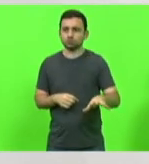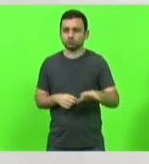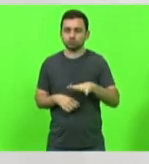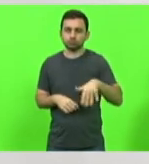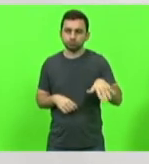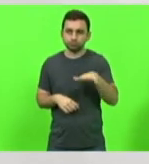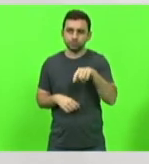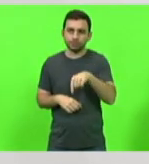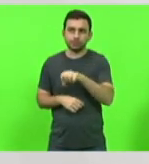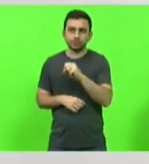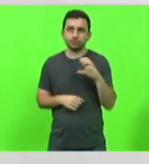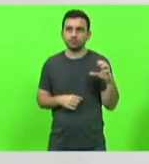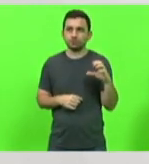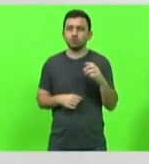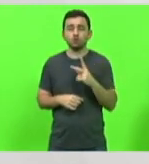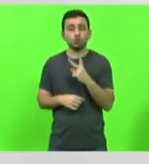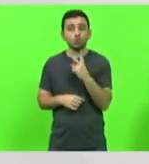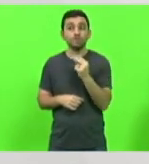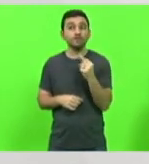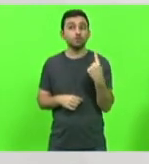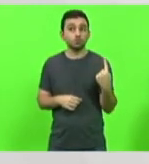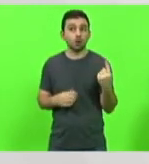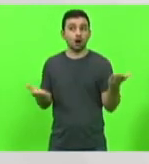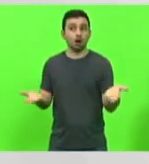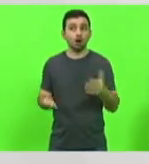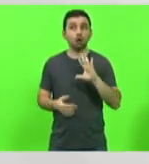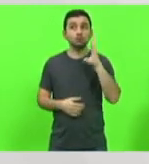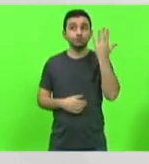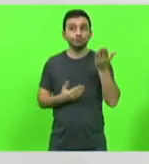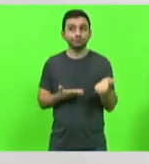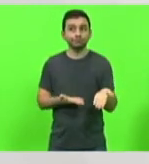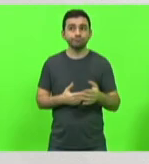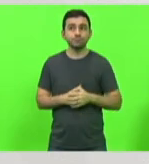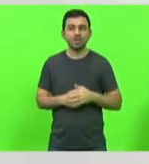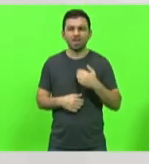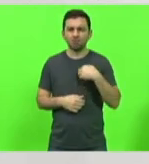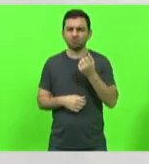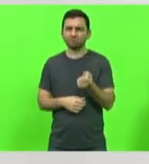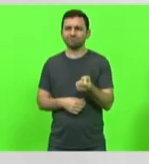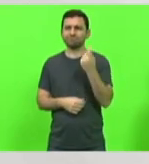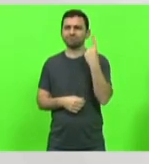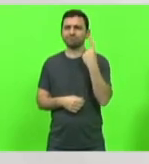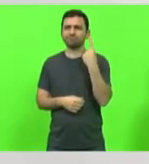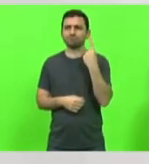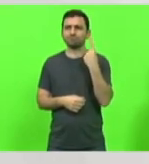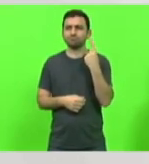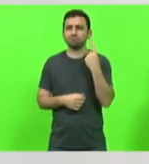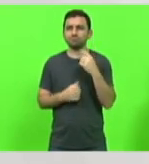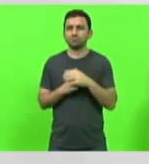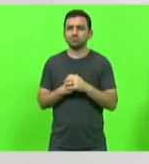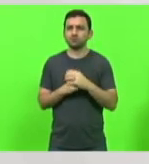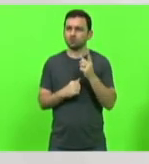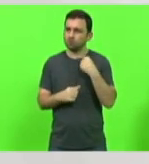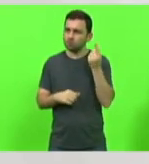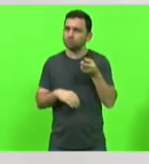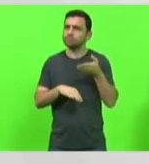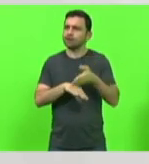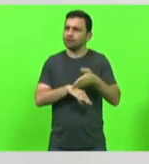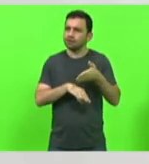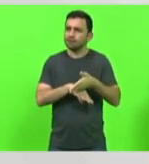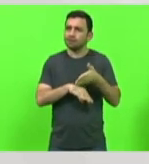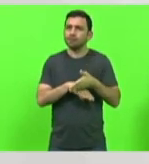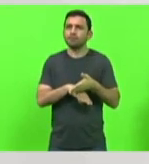notícias todas são de 2021 e o que me causa estranheza é que nós participamos aqui